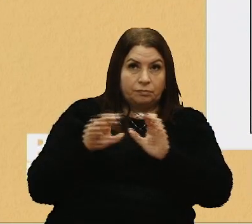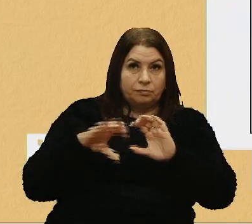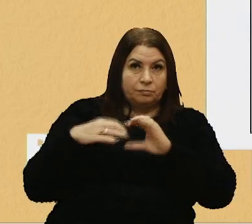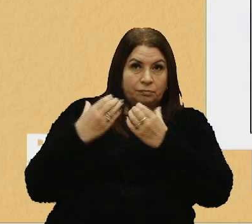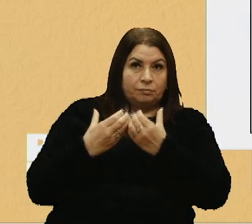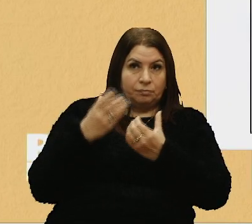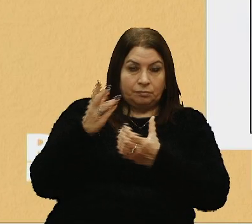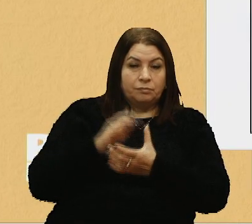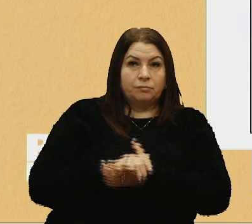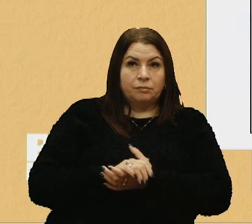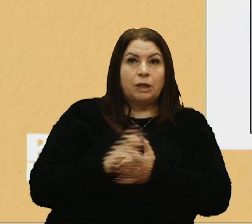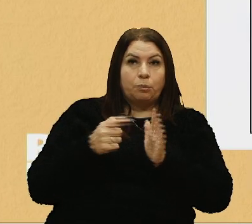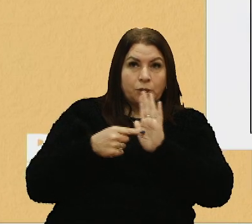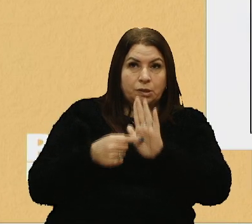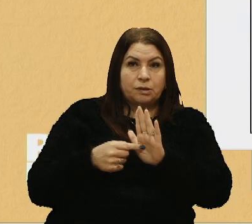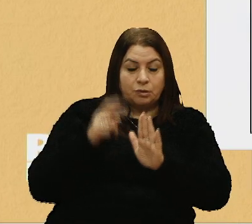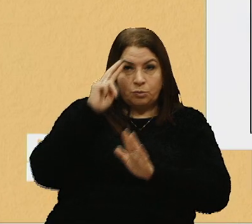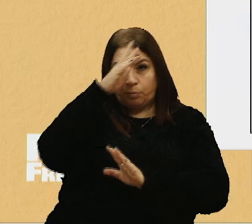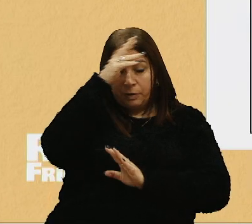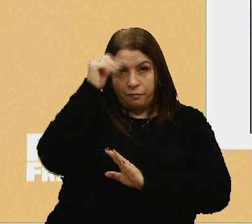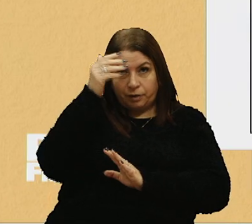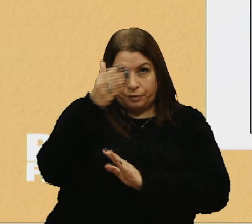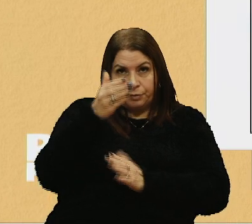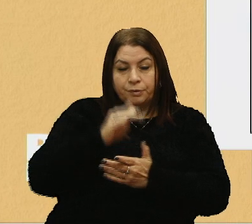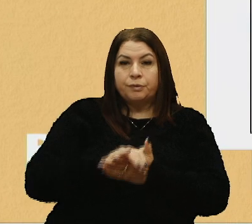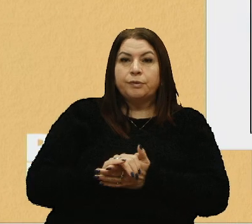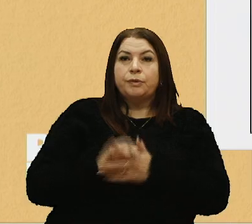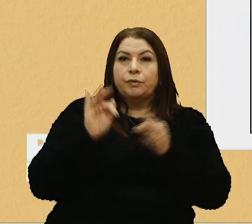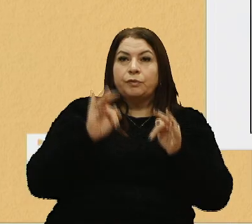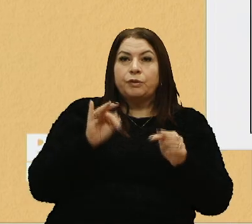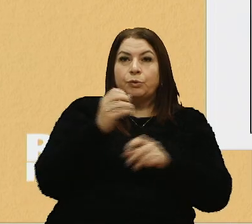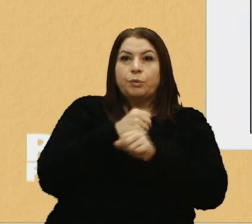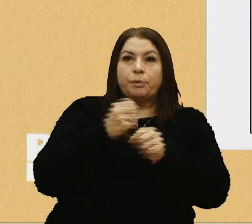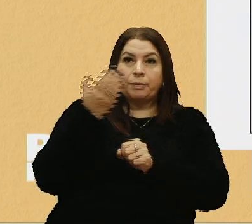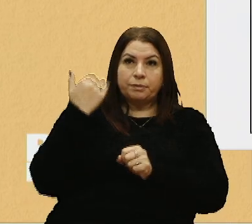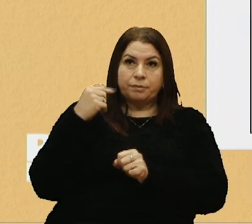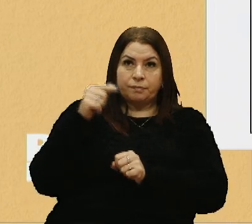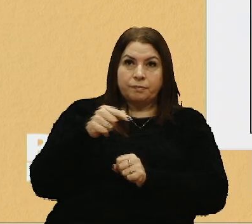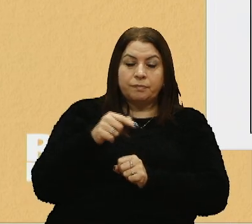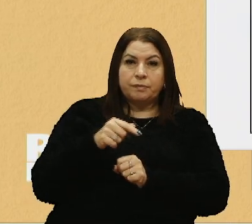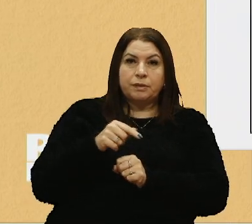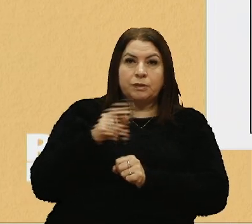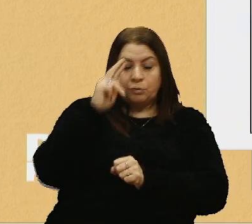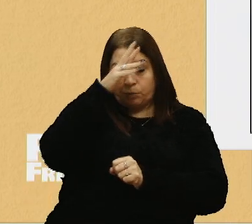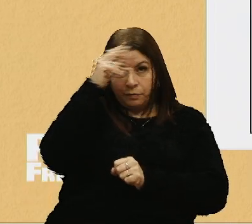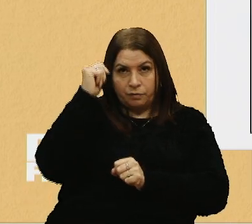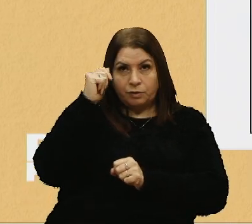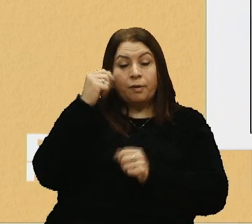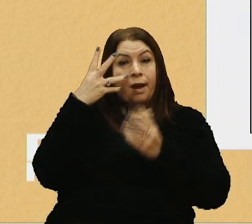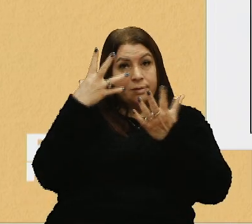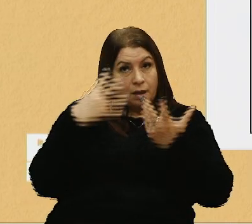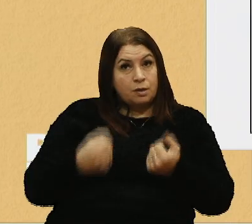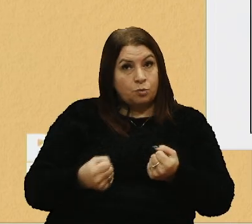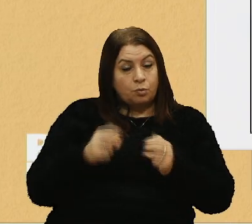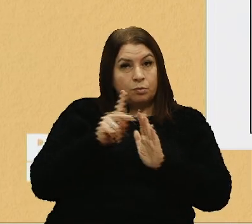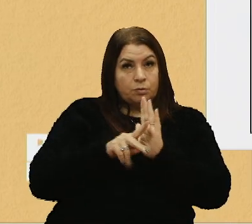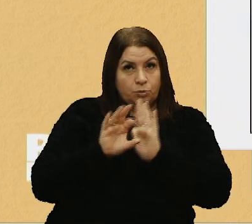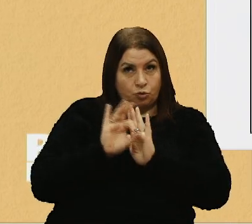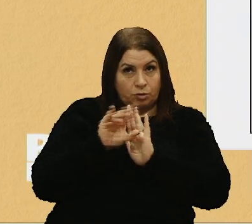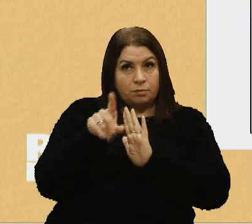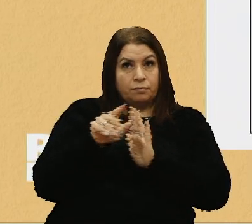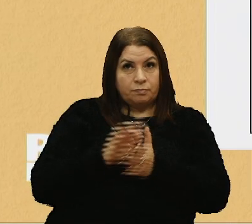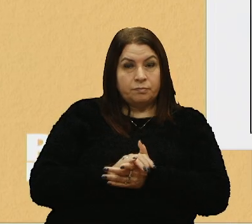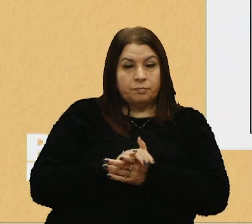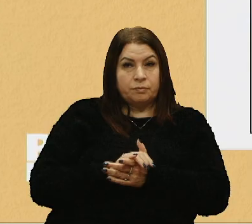comunidade, apresentado ao prefeito no final do ano passado. O prefeito acatou esse projeto.